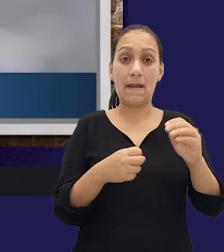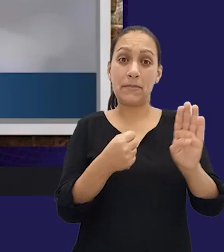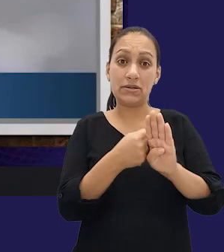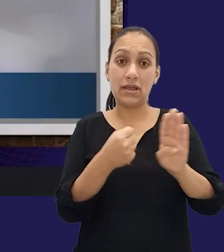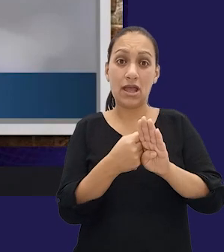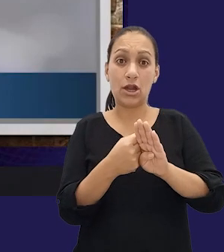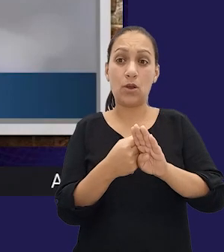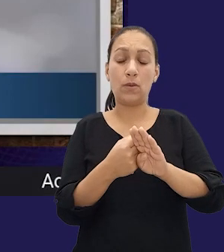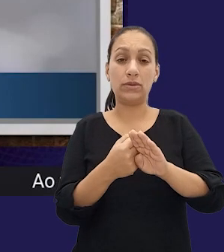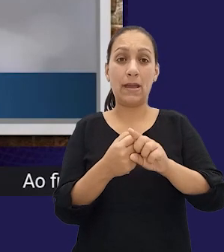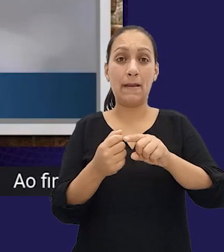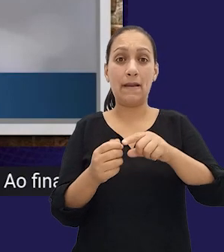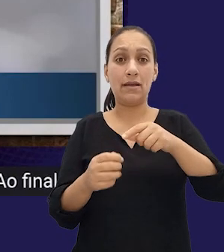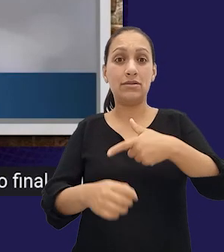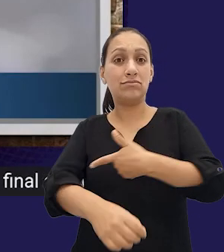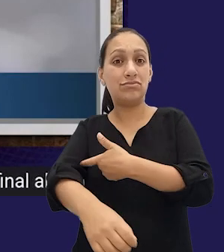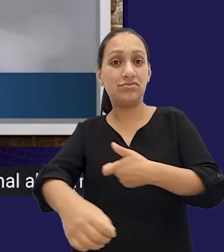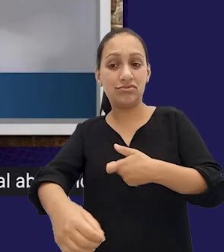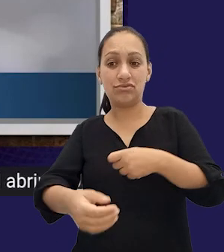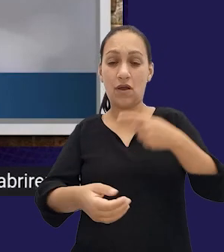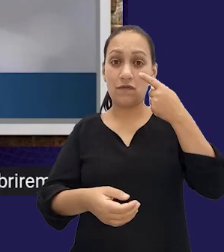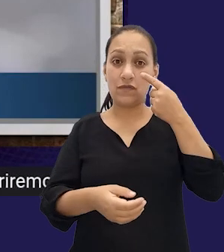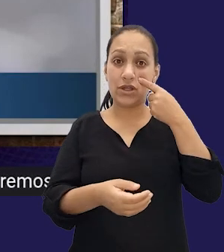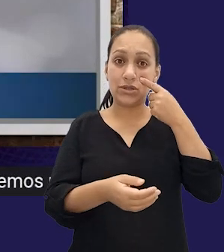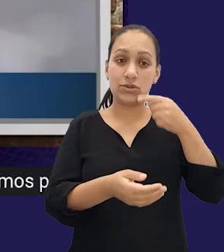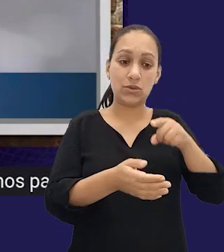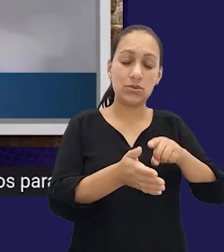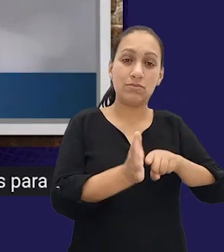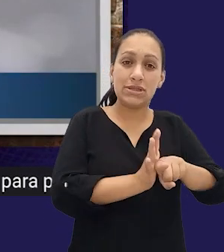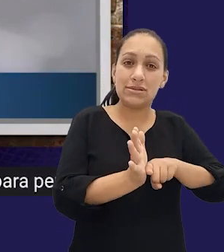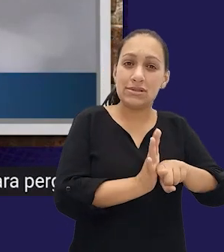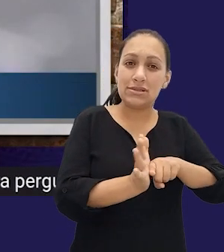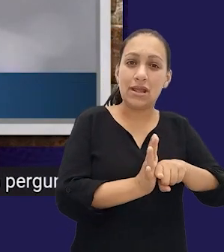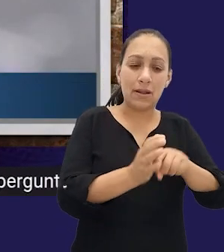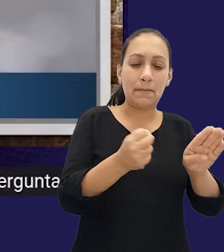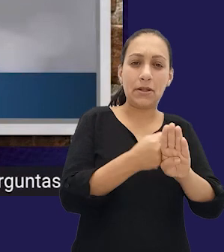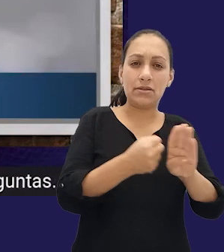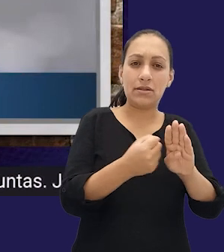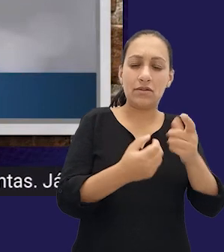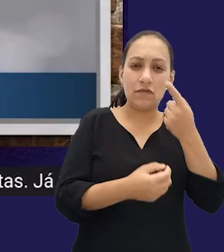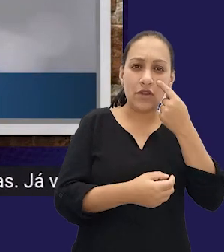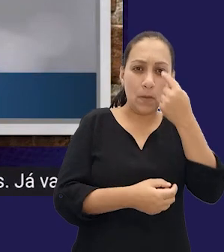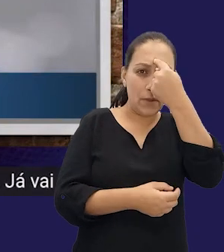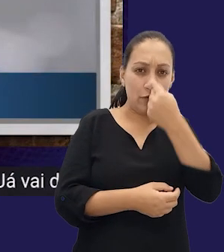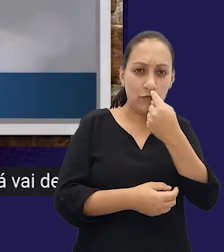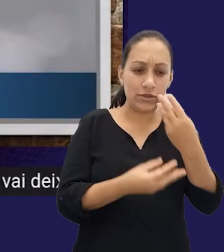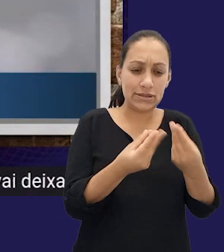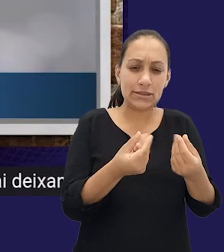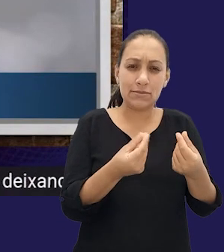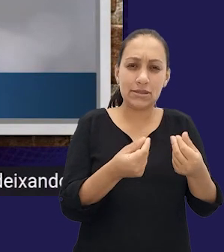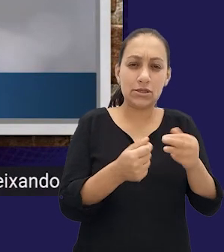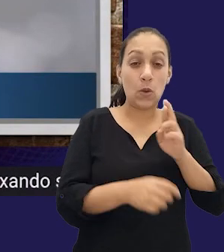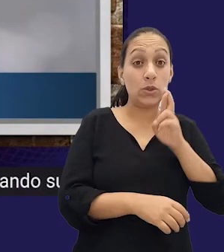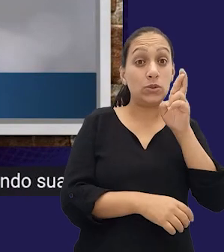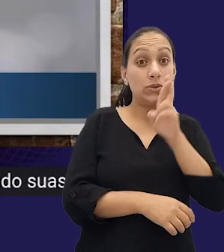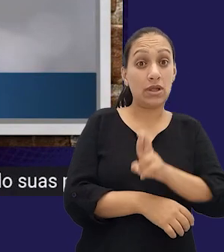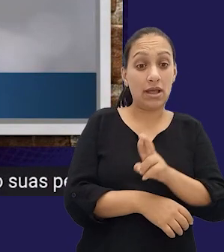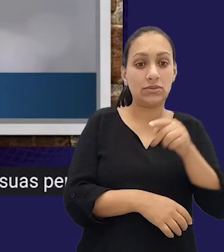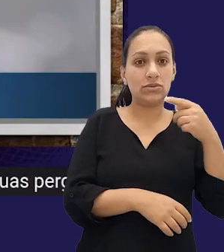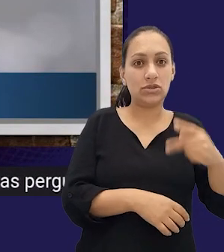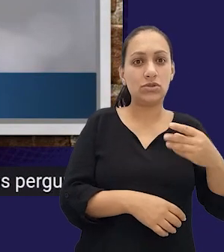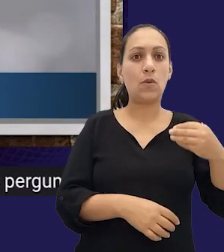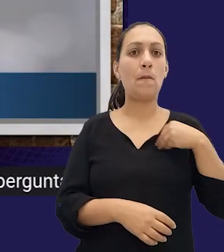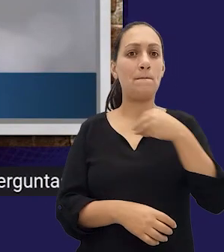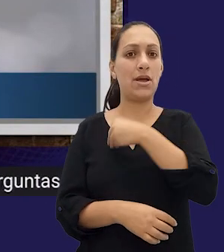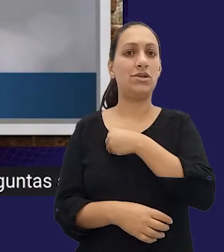uma amostra, ser isolada a bactéria, ser feito o perfil de sensibilidade, e aí o médico, com esse resultado de perfil de